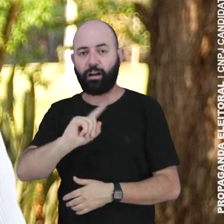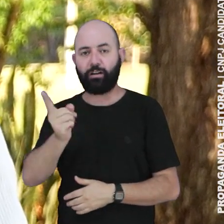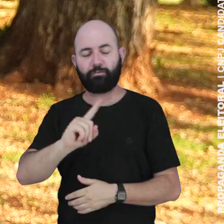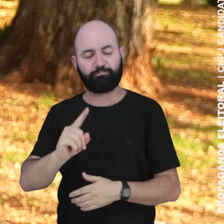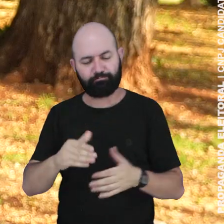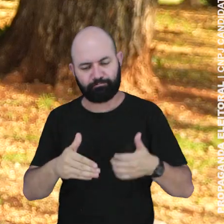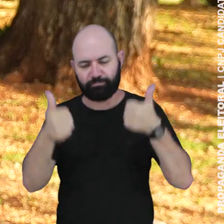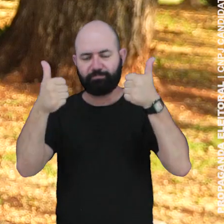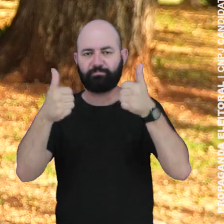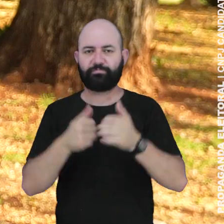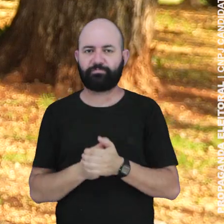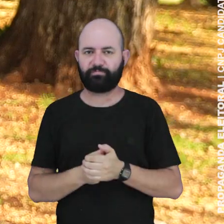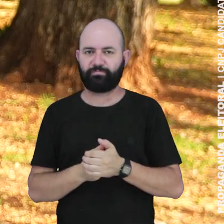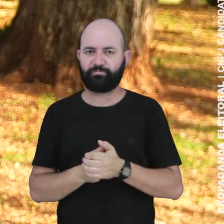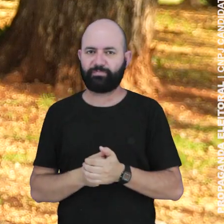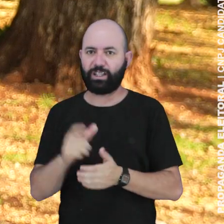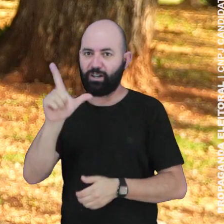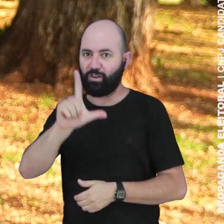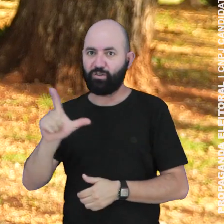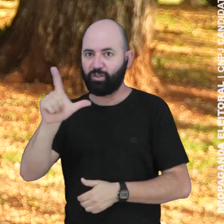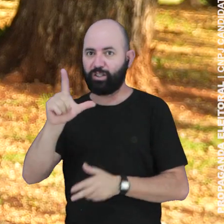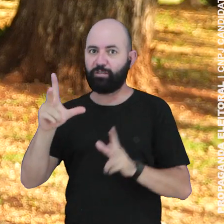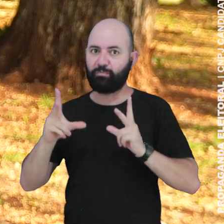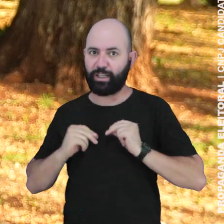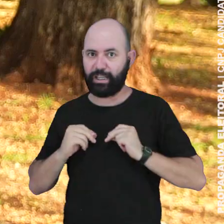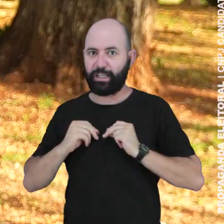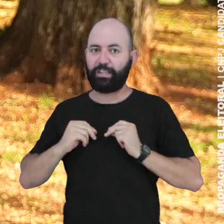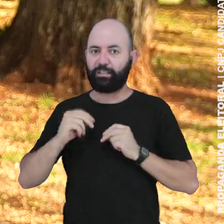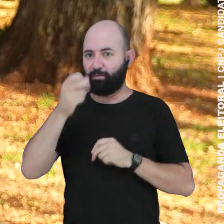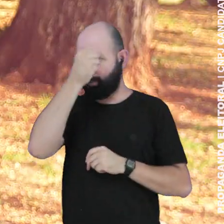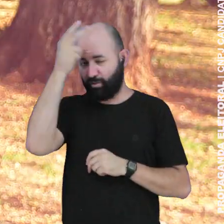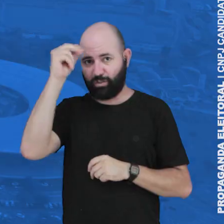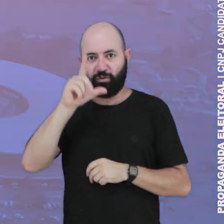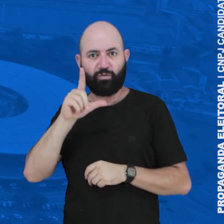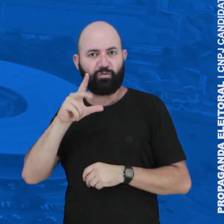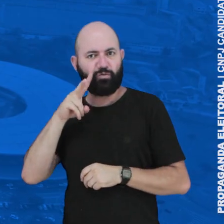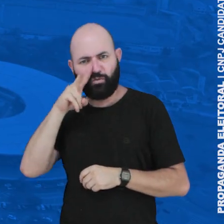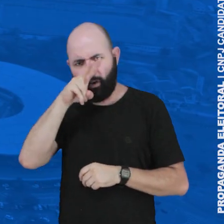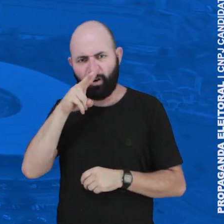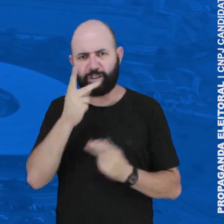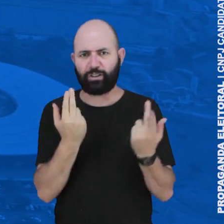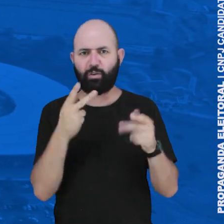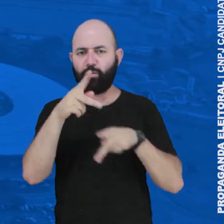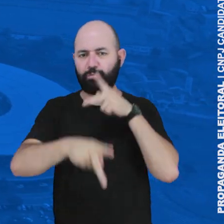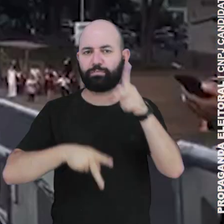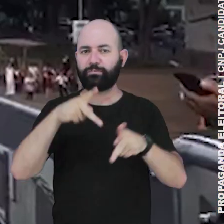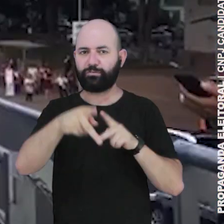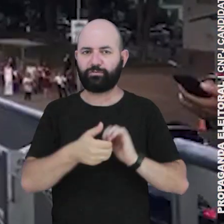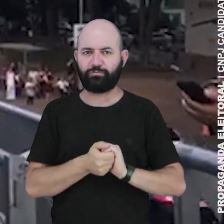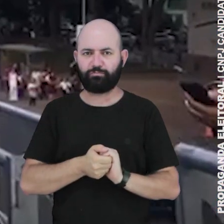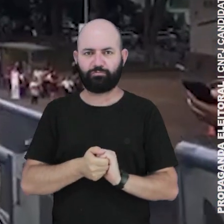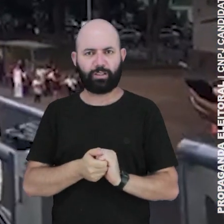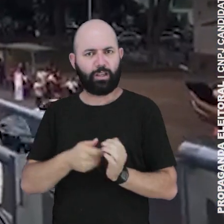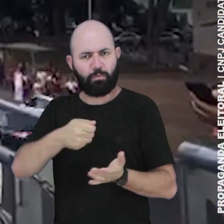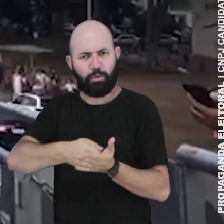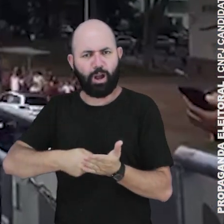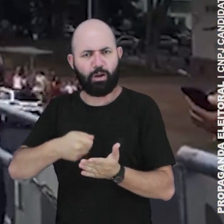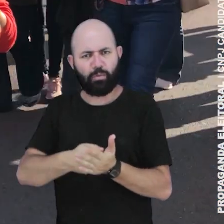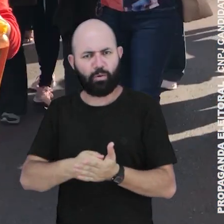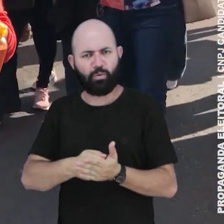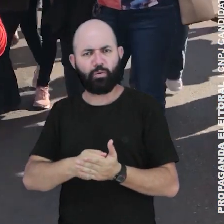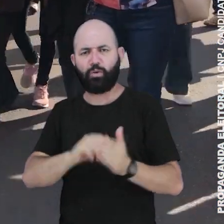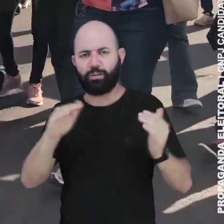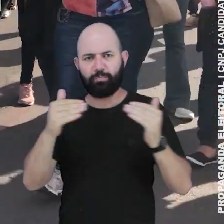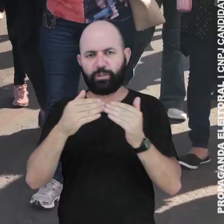melhor. Londrina merece um prefeito forte, igual ao seu povo. Um prefeito que tenha a coragem de defender a